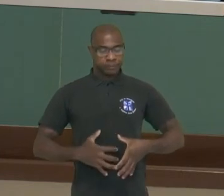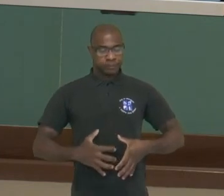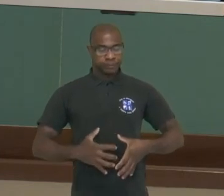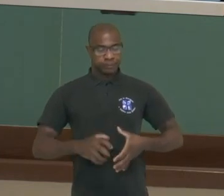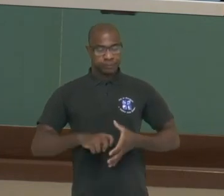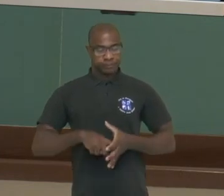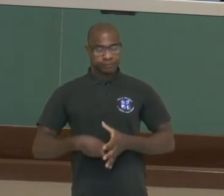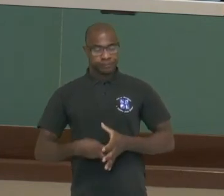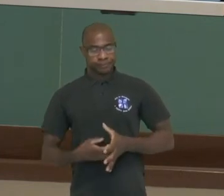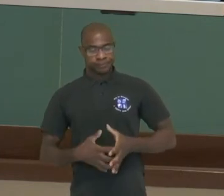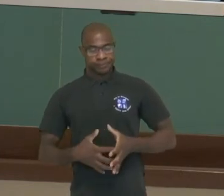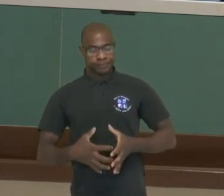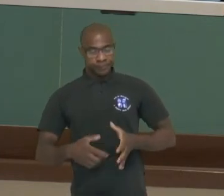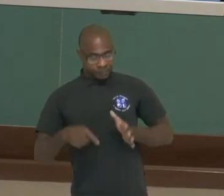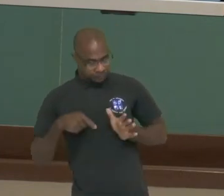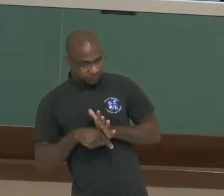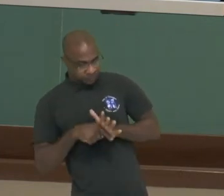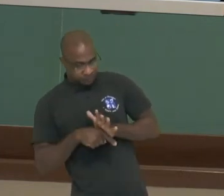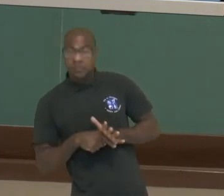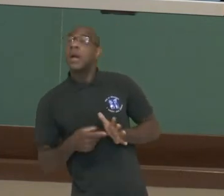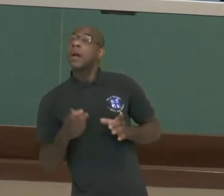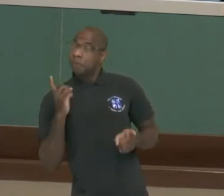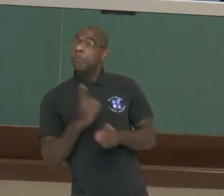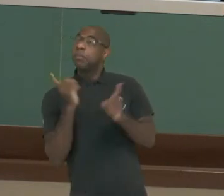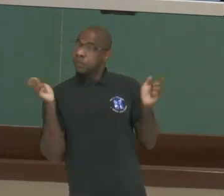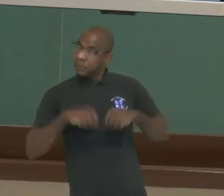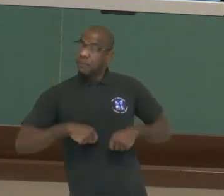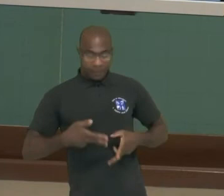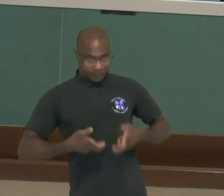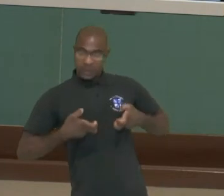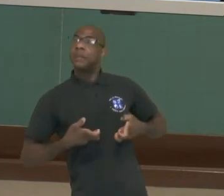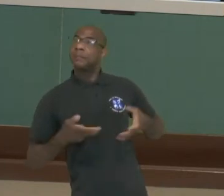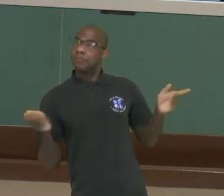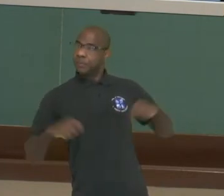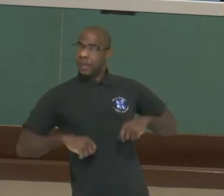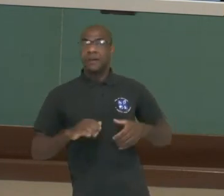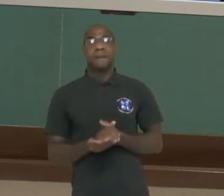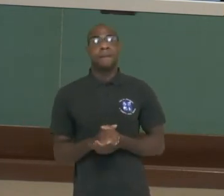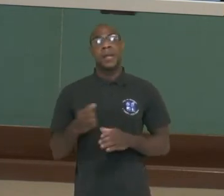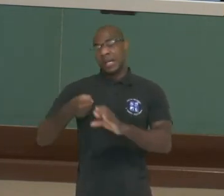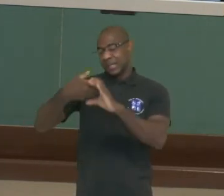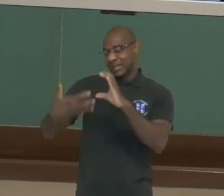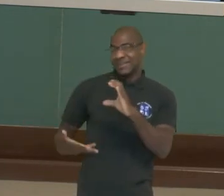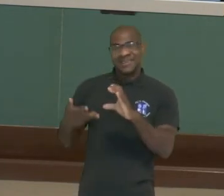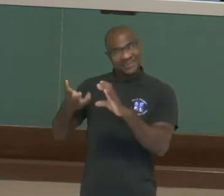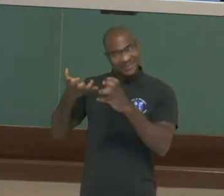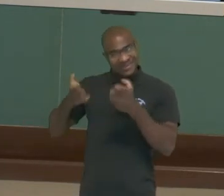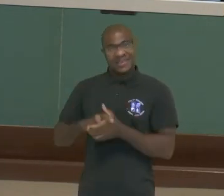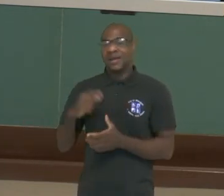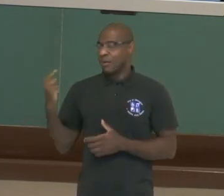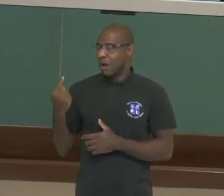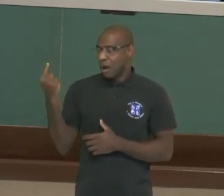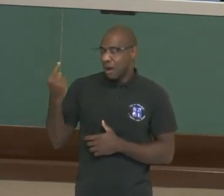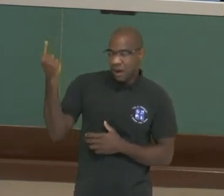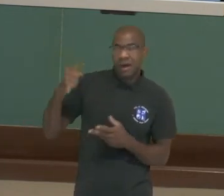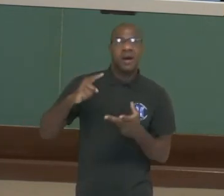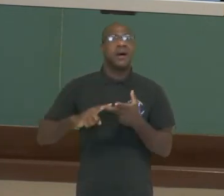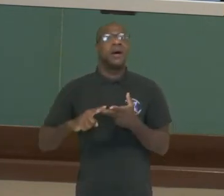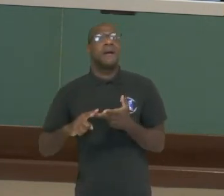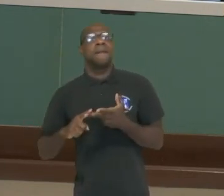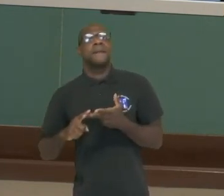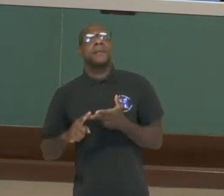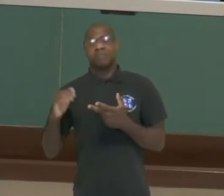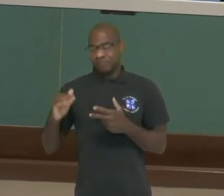indivíduo e o aparecimento dessas características descritas, como o aumento